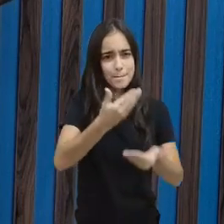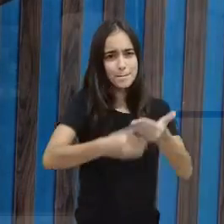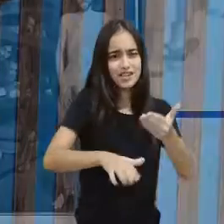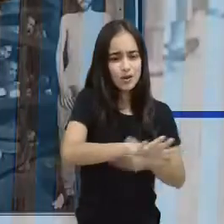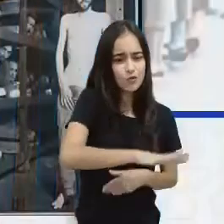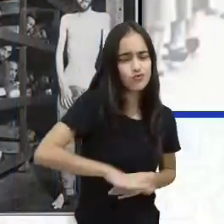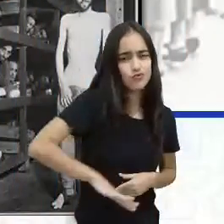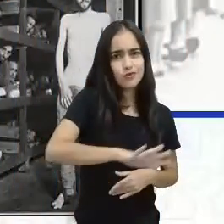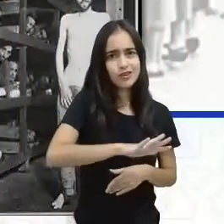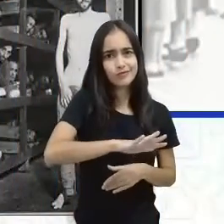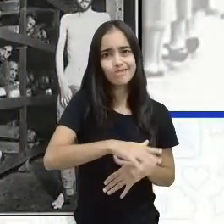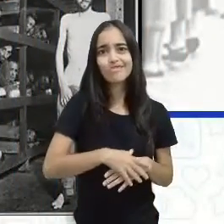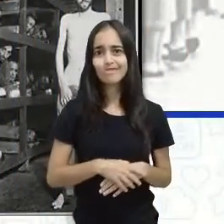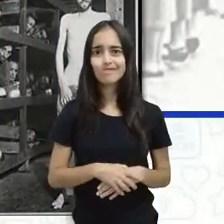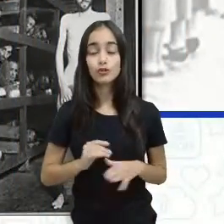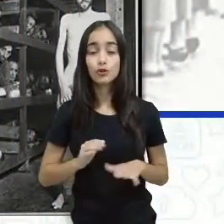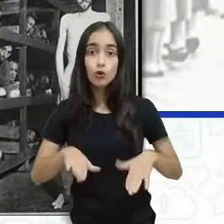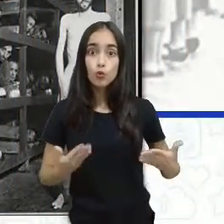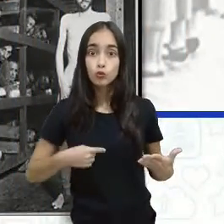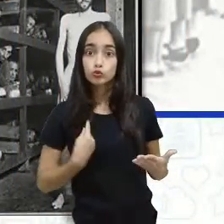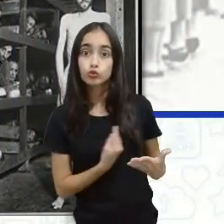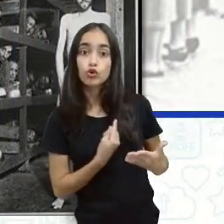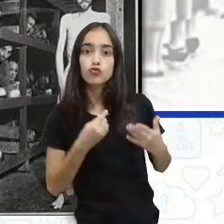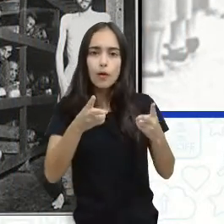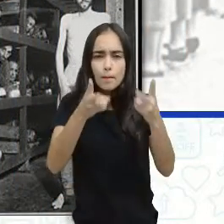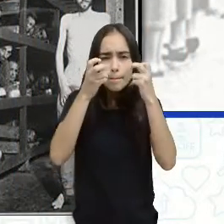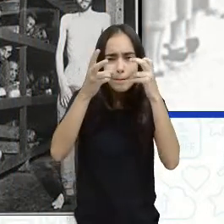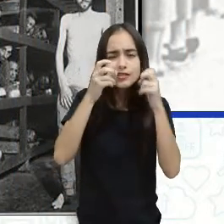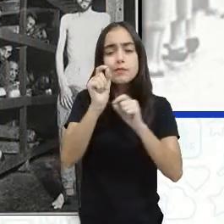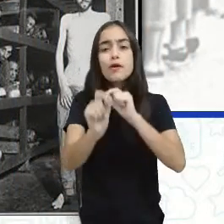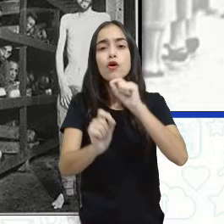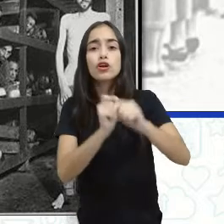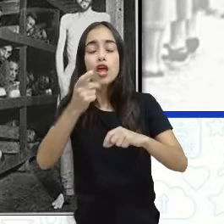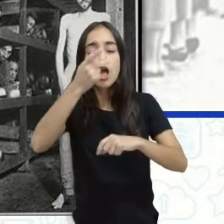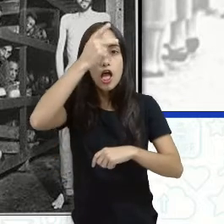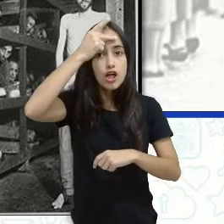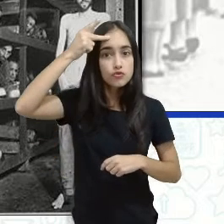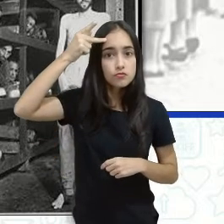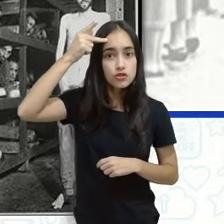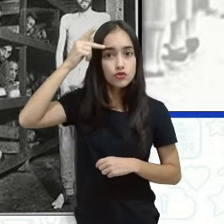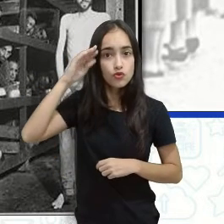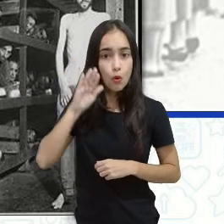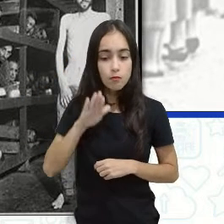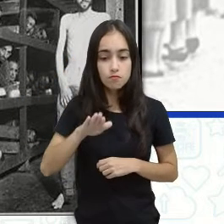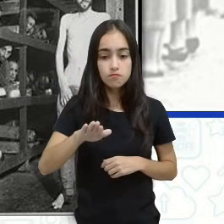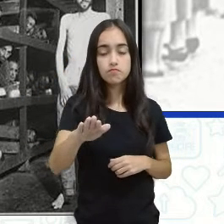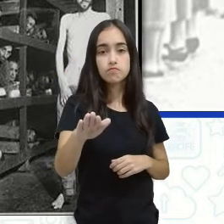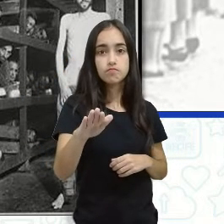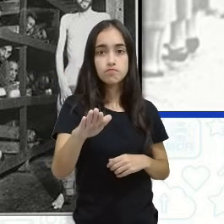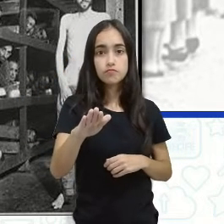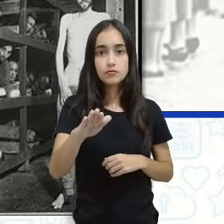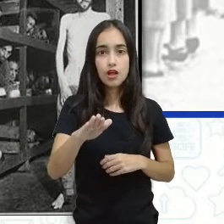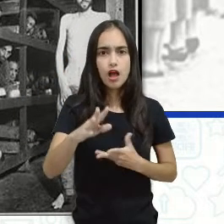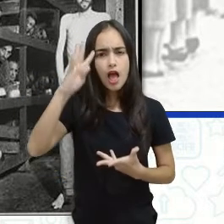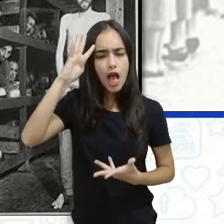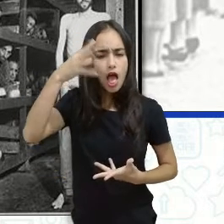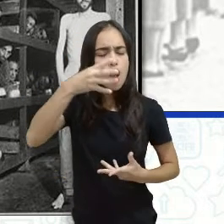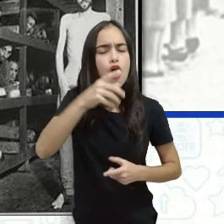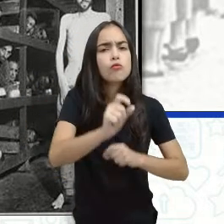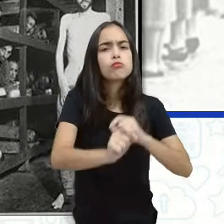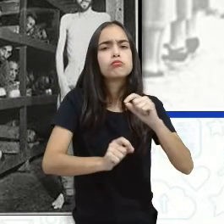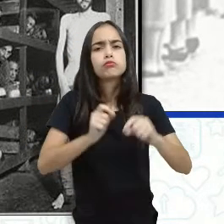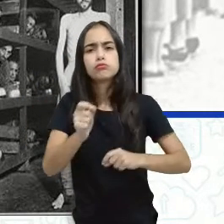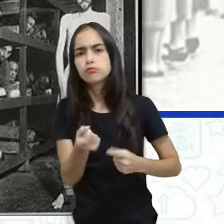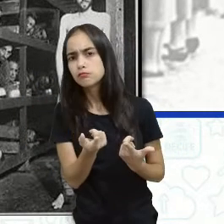vai observar que os nazistas, eles resolveram, né, por meio da conferência de Wannsee,